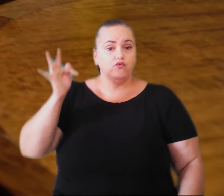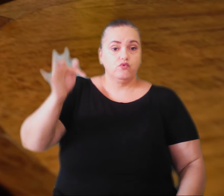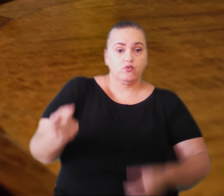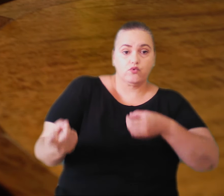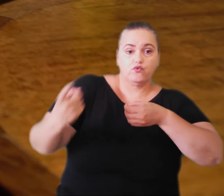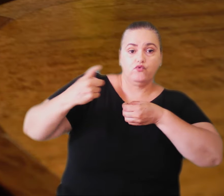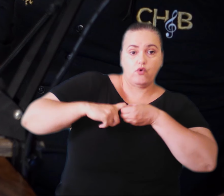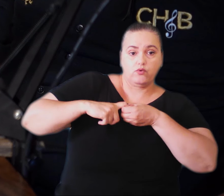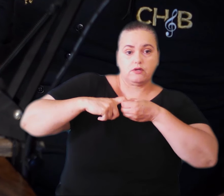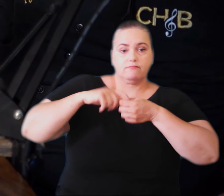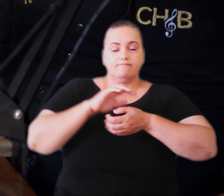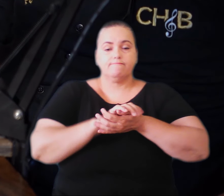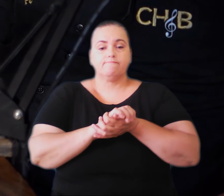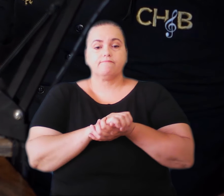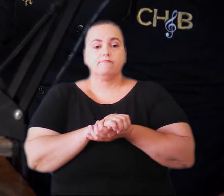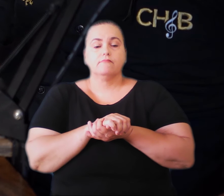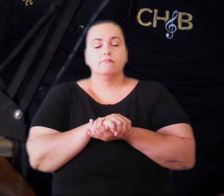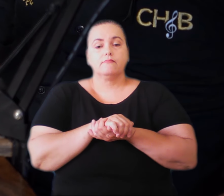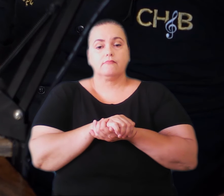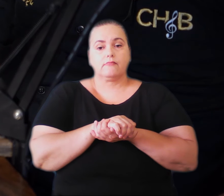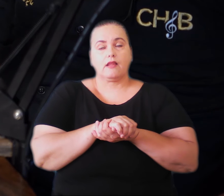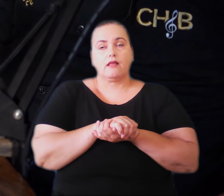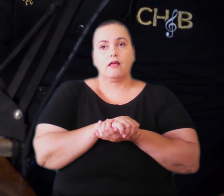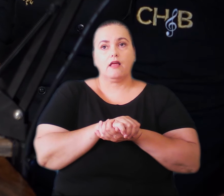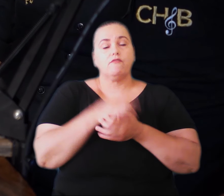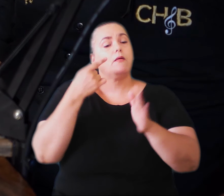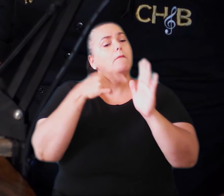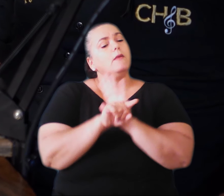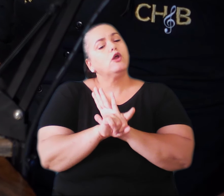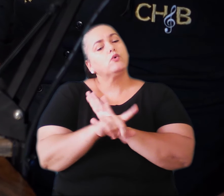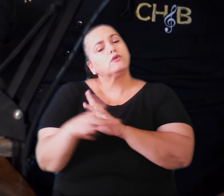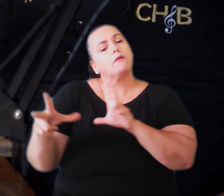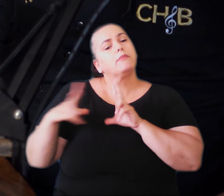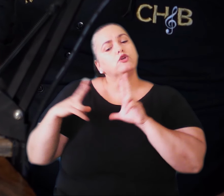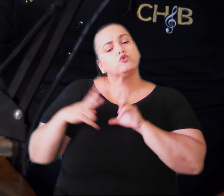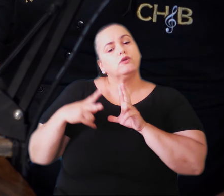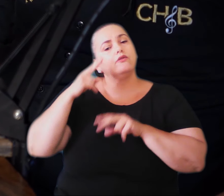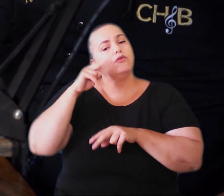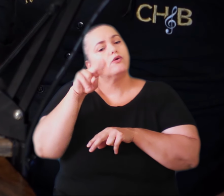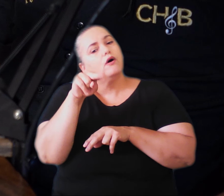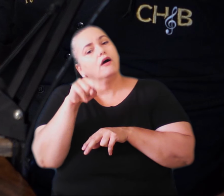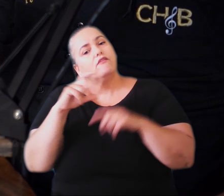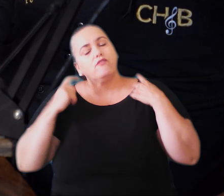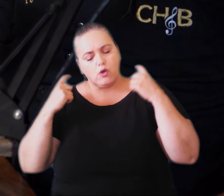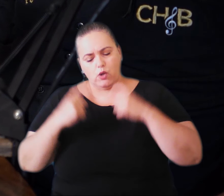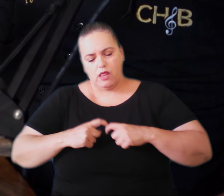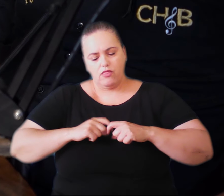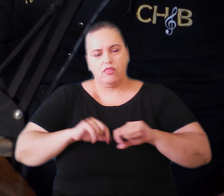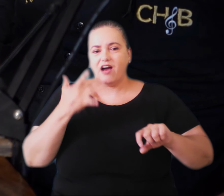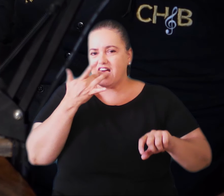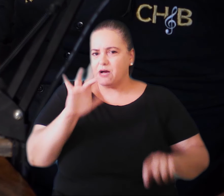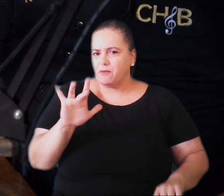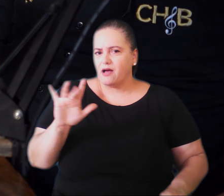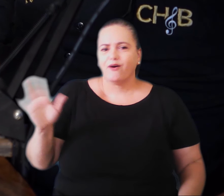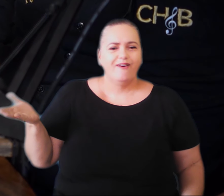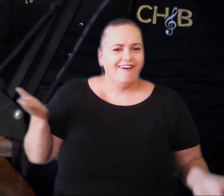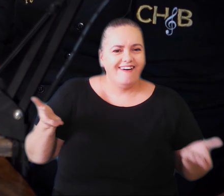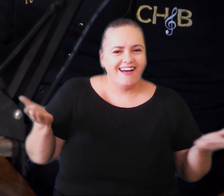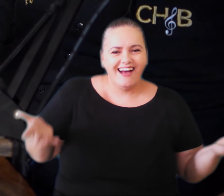volta. Mas... Certeza. Ah, eu vou te fazer uma pergunta particular que eu nunca te vi com lenço a não ser branco. Agora tá